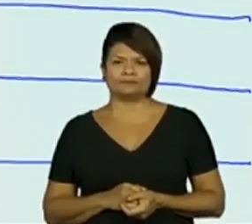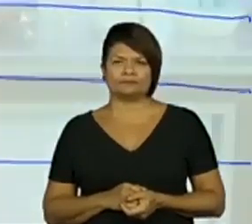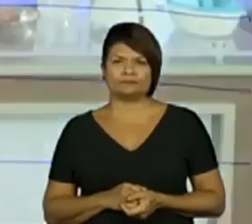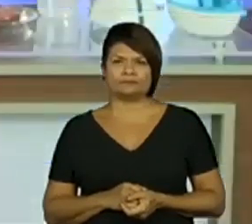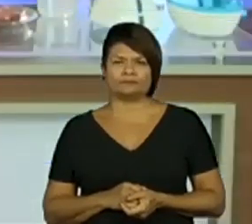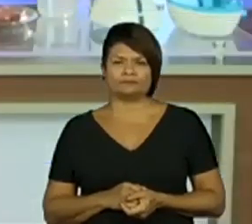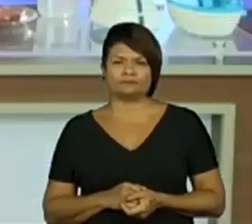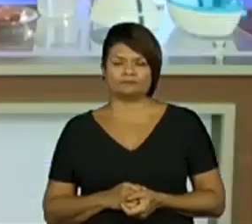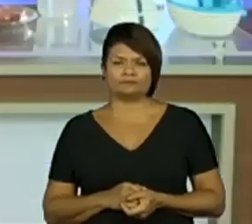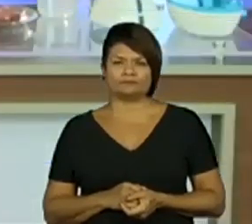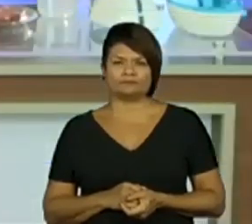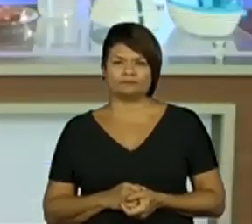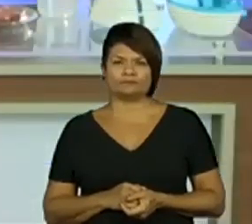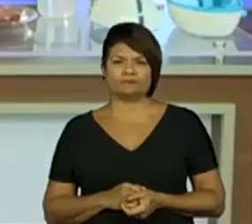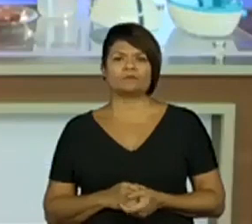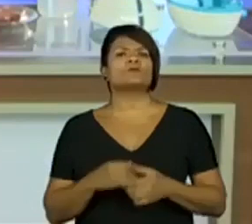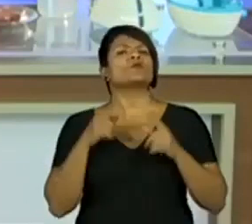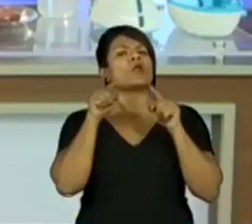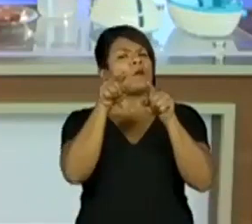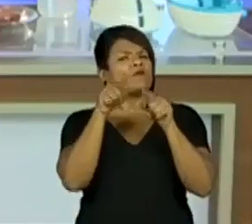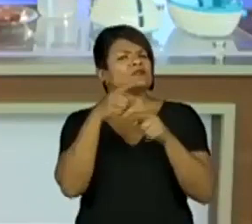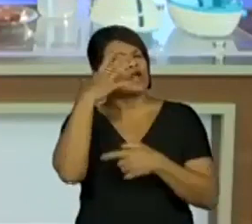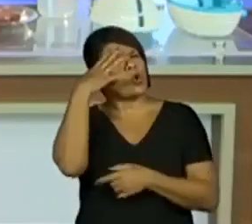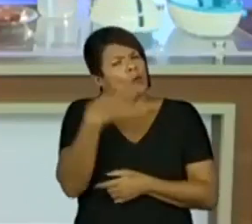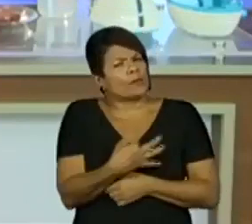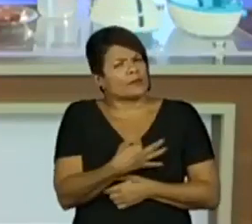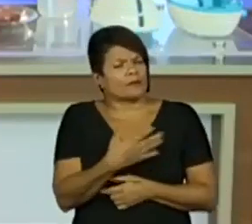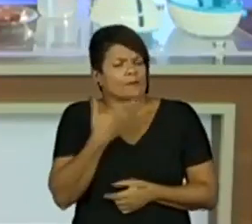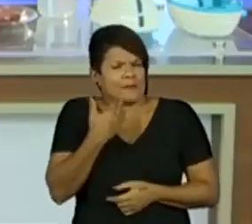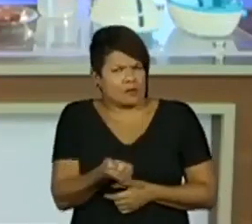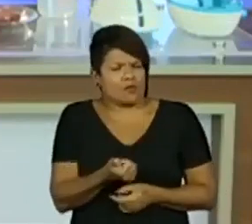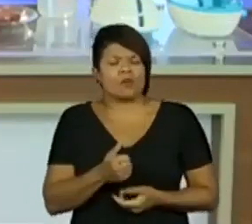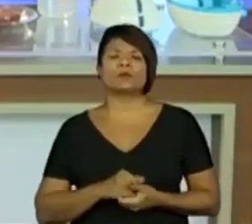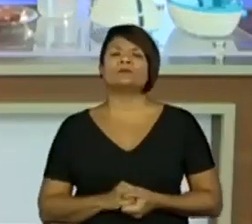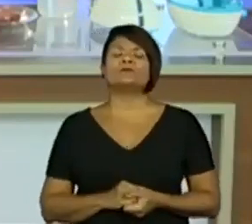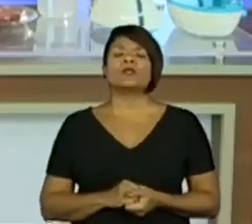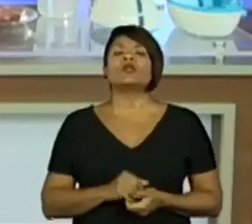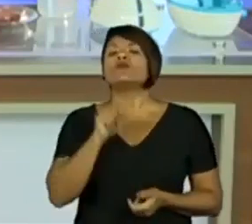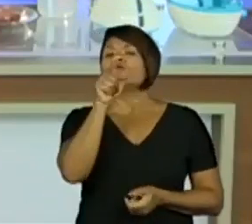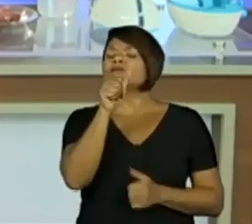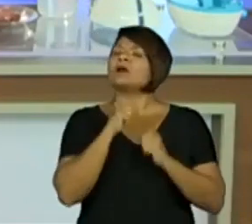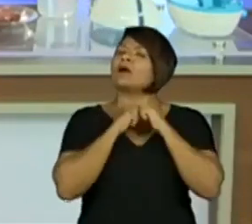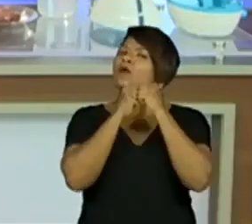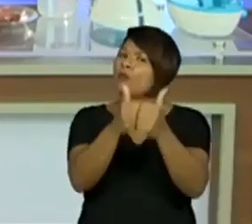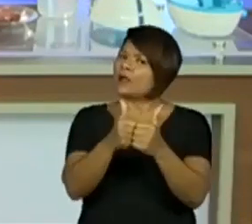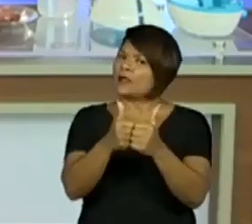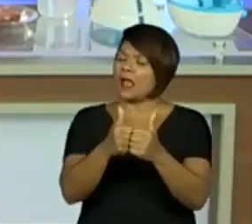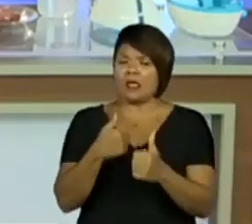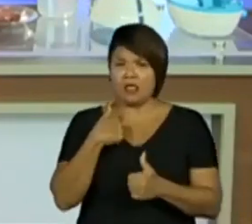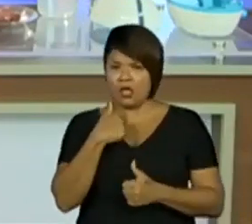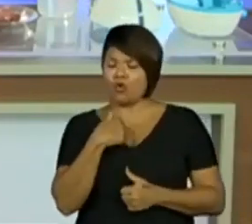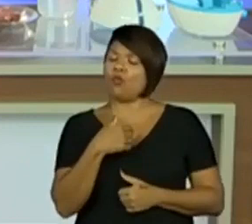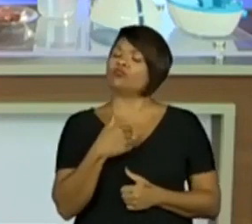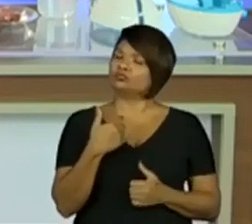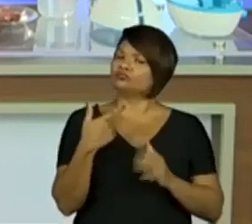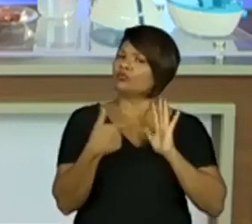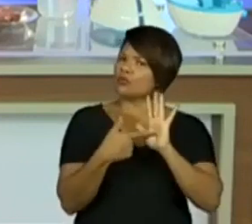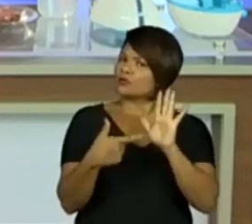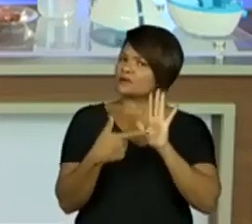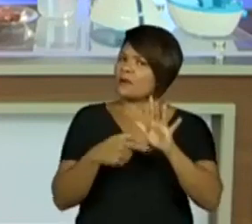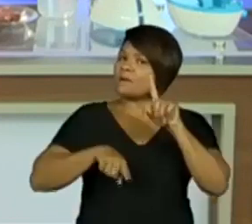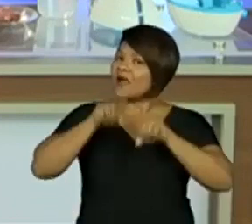Então, para vocês entenderem melhor, vocês vão acompanhar comigo a demonstração